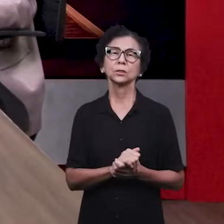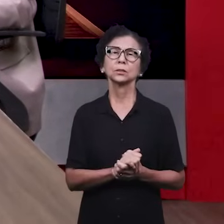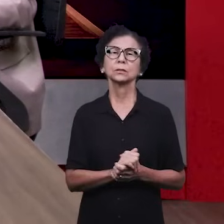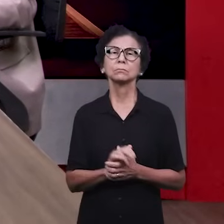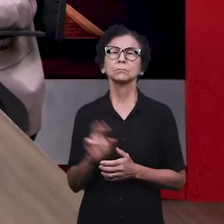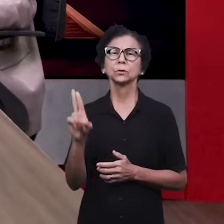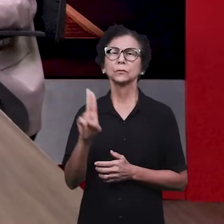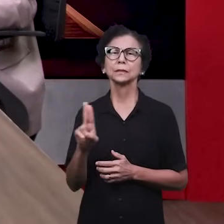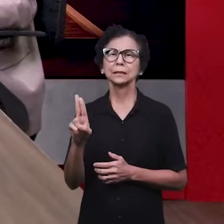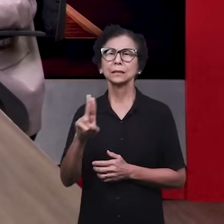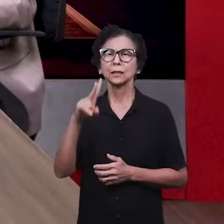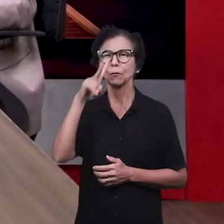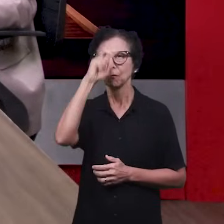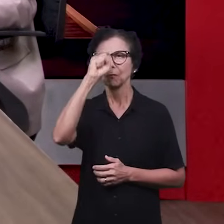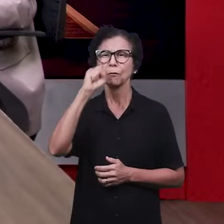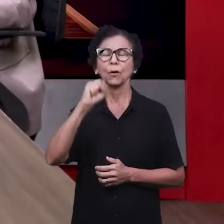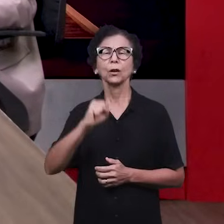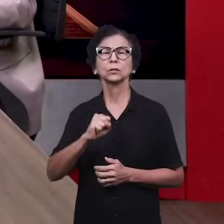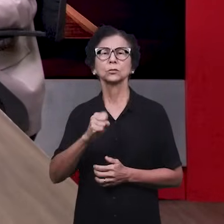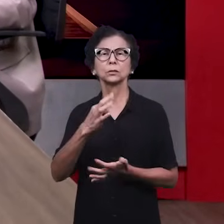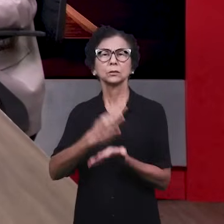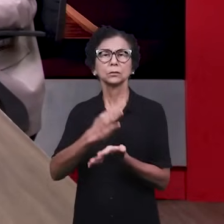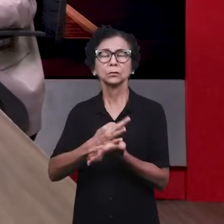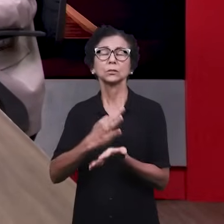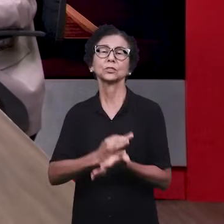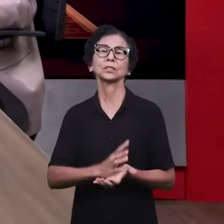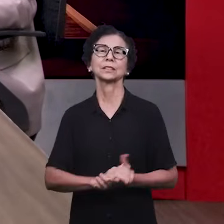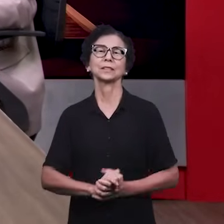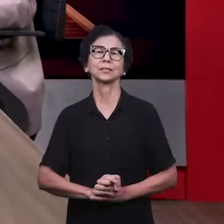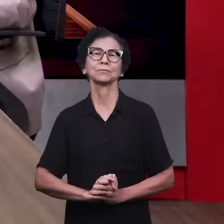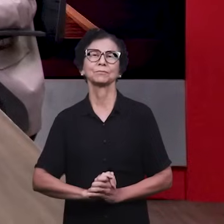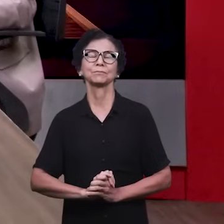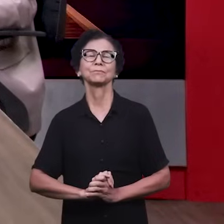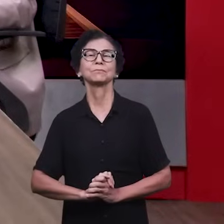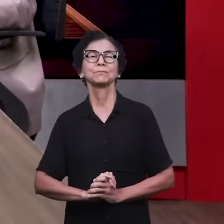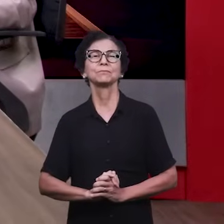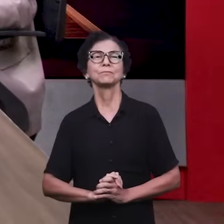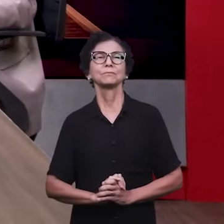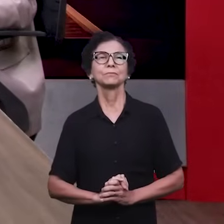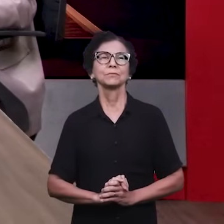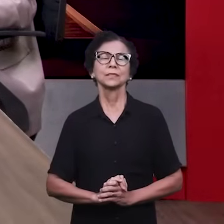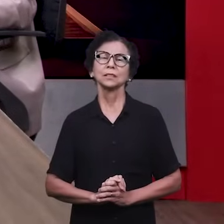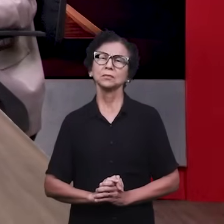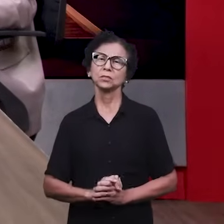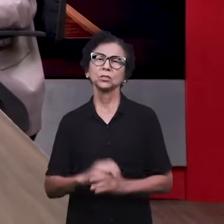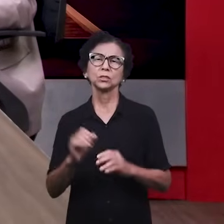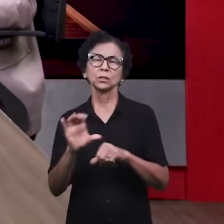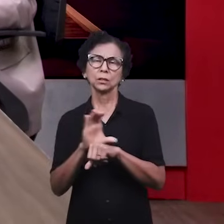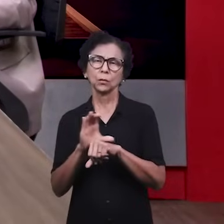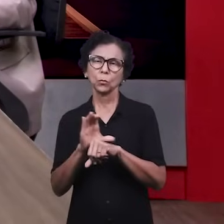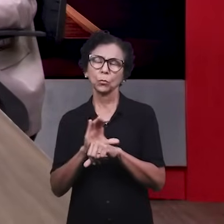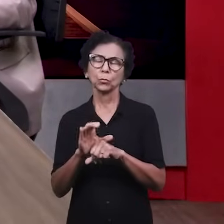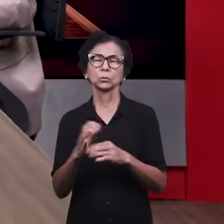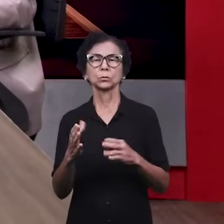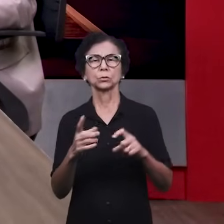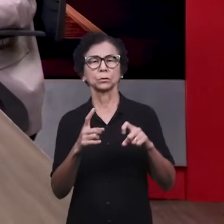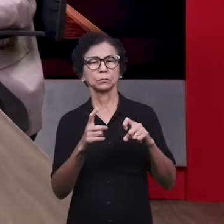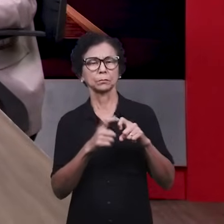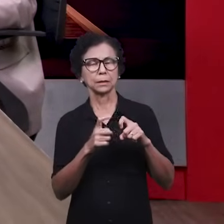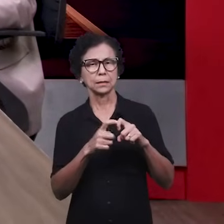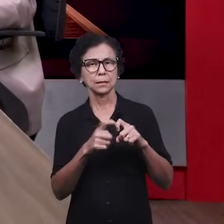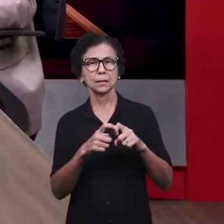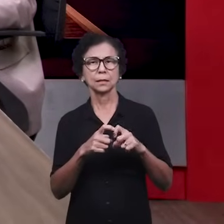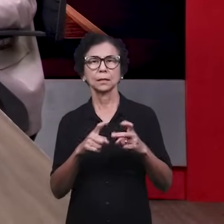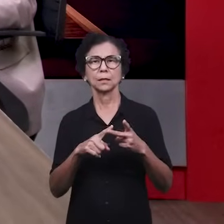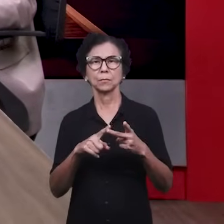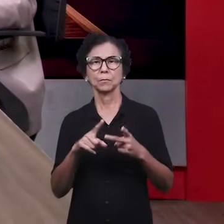das coisas que tinha na universidade, que era muito forte, era a teologia, que era ensinada nas universidades. Tinha curso de medicina, tinha tudo lá, mas a teologia